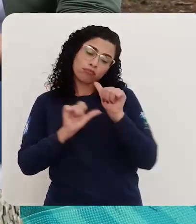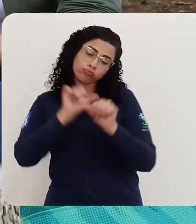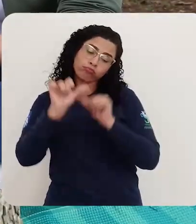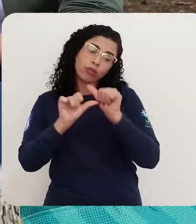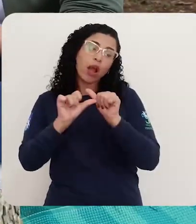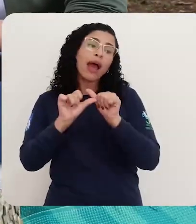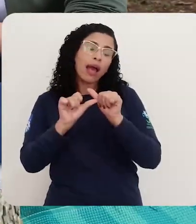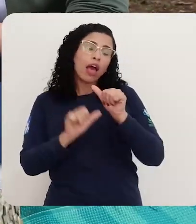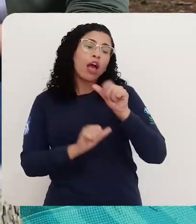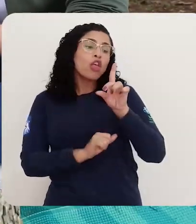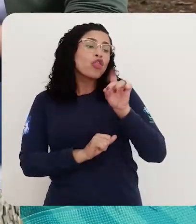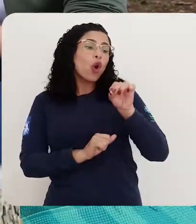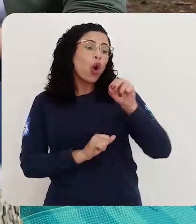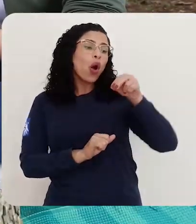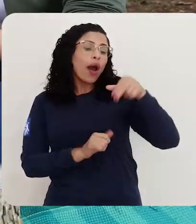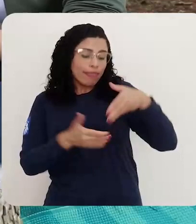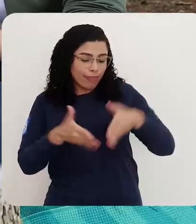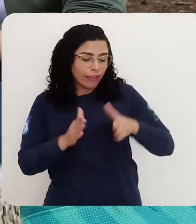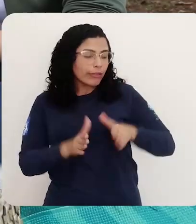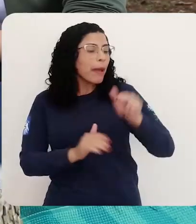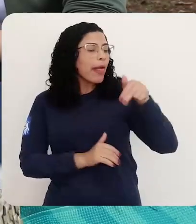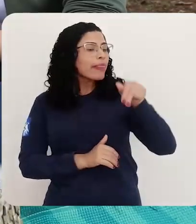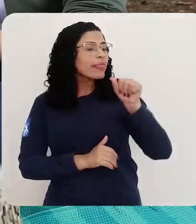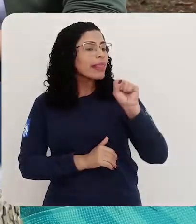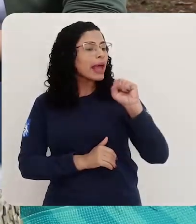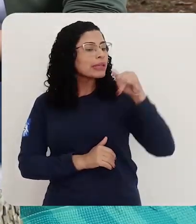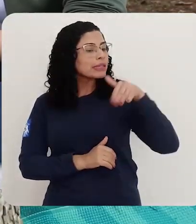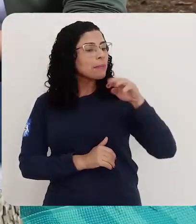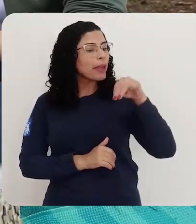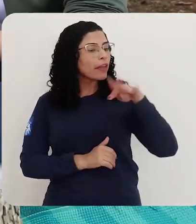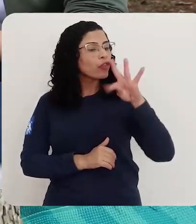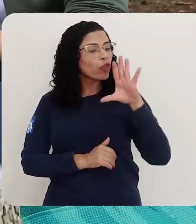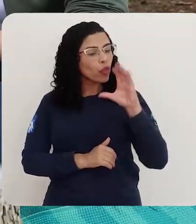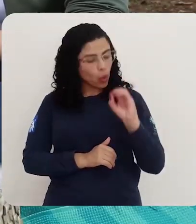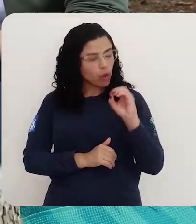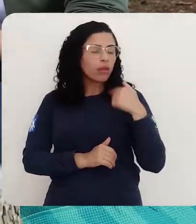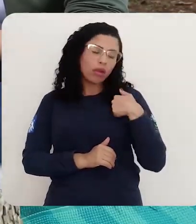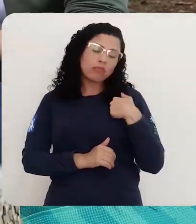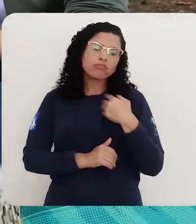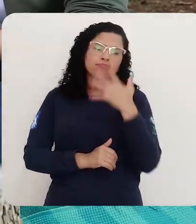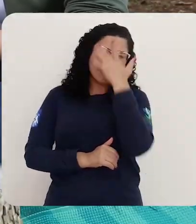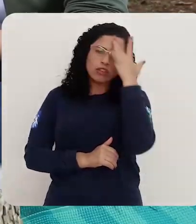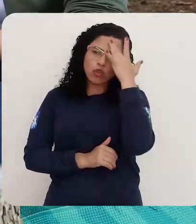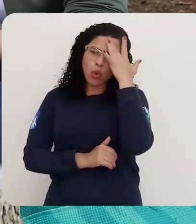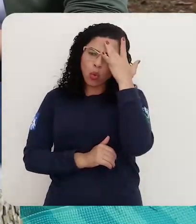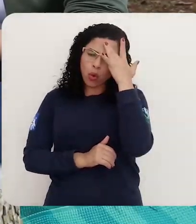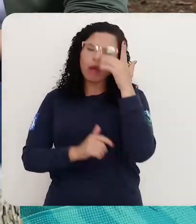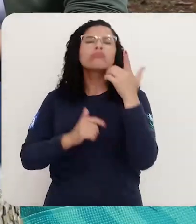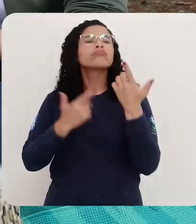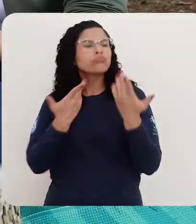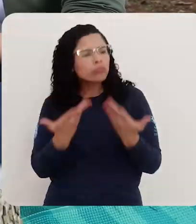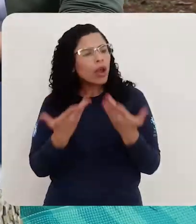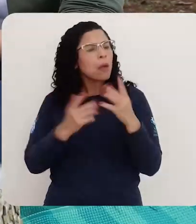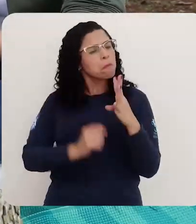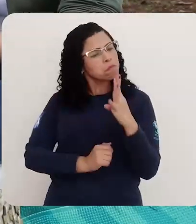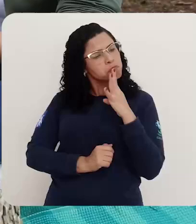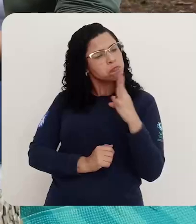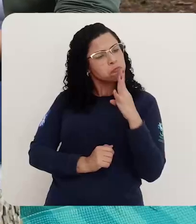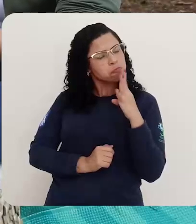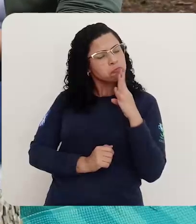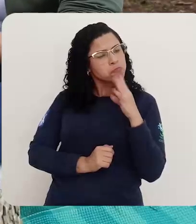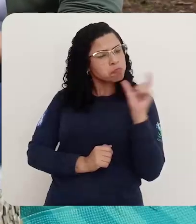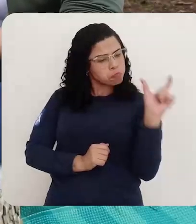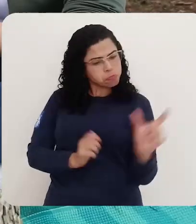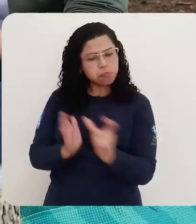do Nascimento, mas como forma de identificação, como as pessoas me conhecem, Edna Gama Tupinambá. Ah,